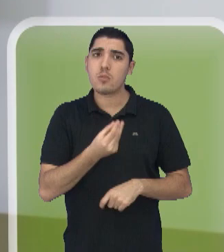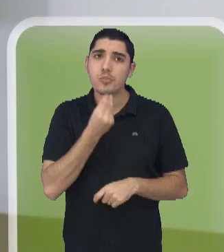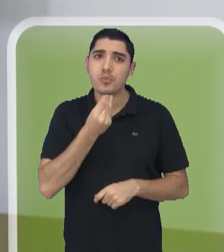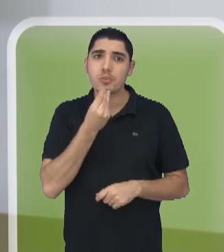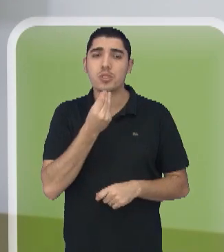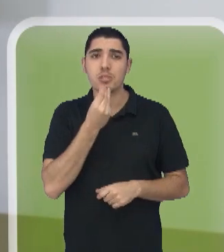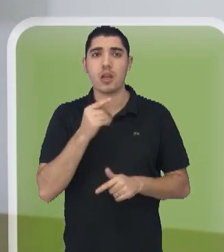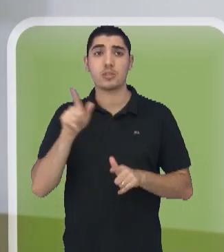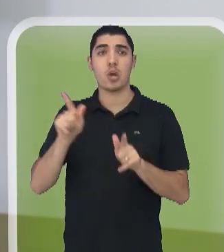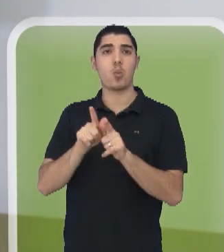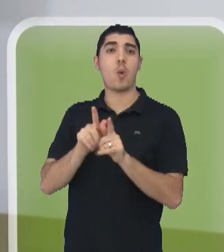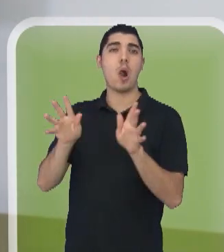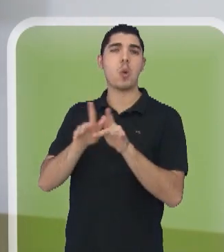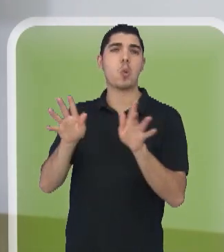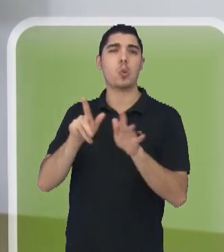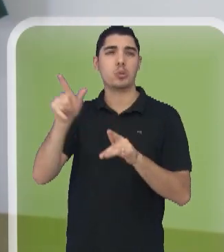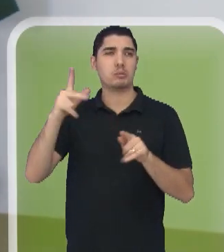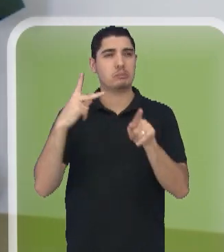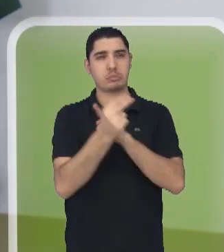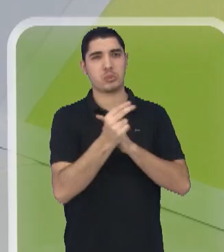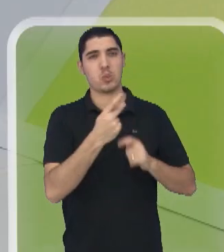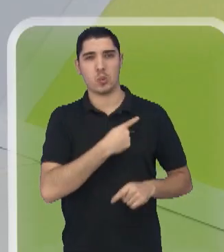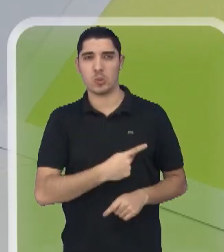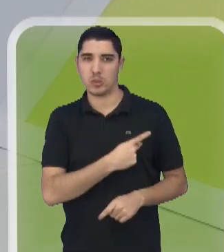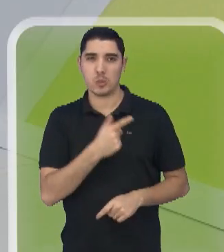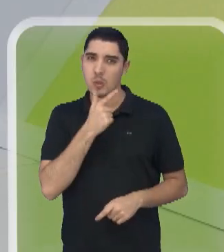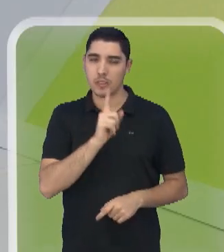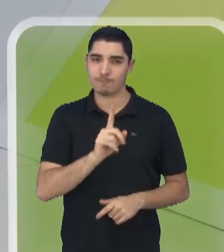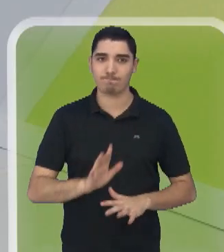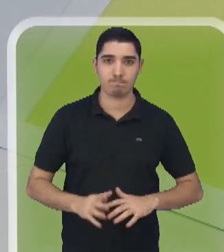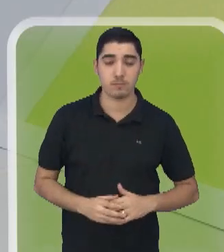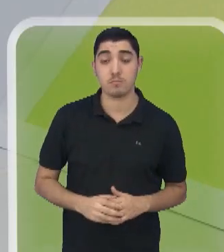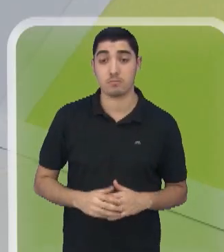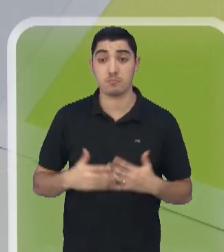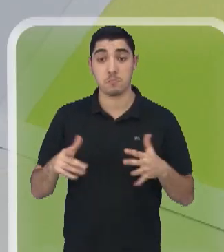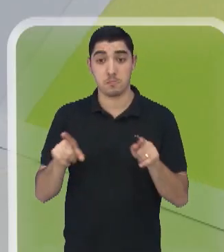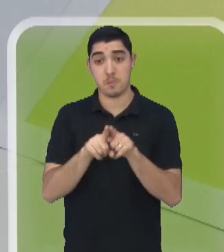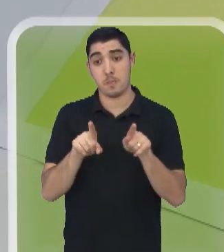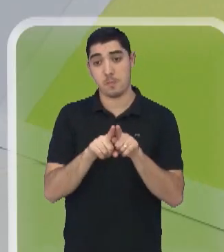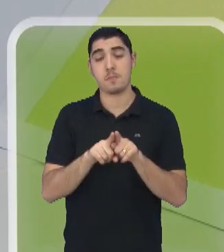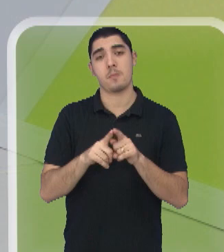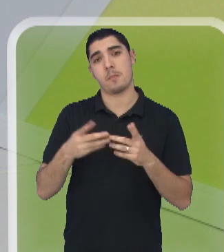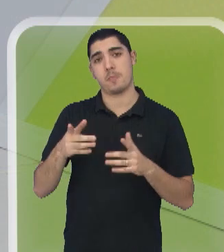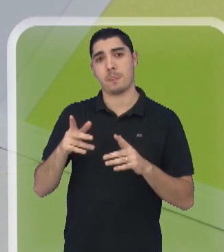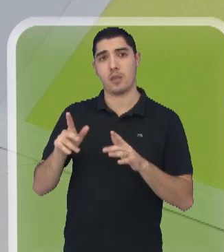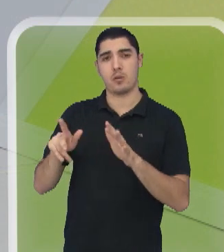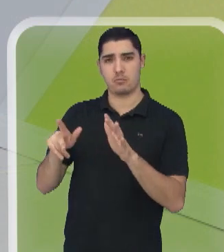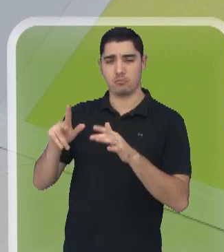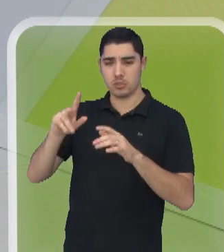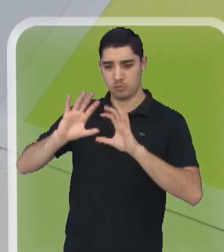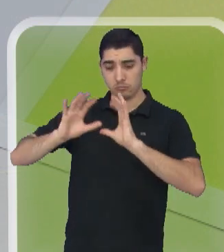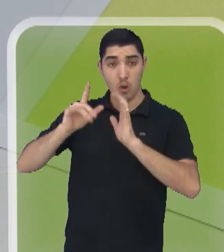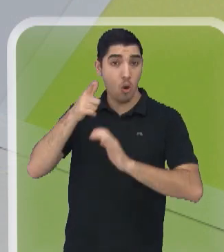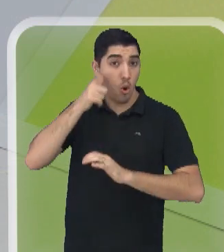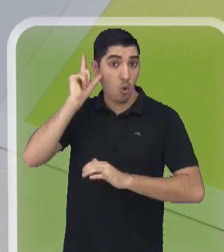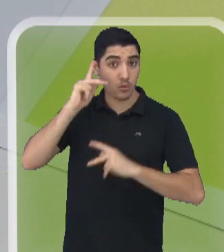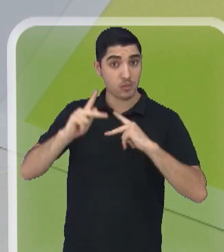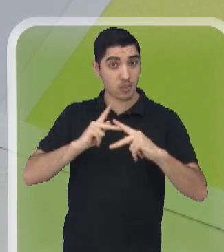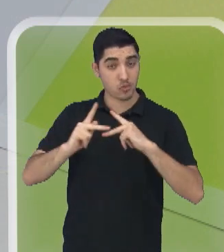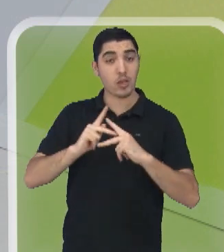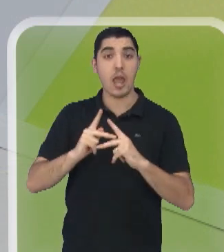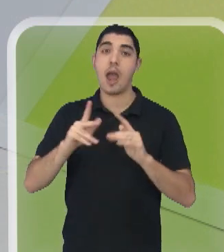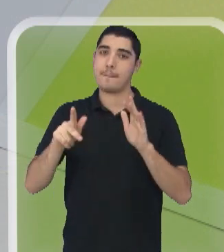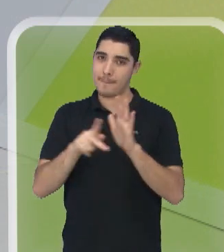do que o do Guarulhos tirar o Cruzeiro. Brunão, e ainda falando de vôlei, o Farmacon de Vôlei São José voltou à quadra ontem, já aí sim,